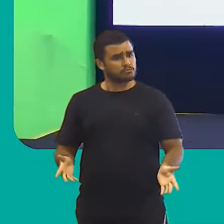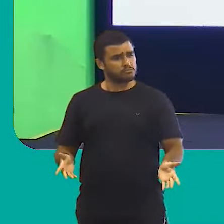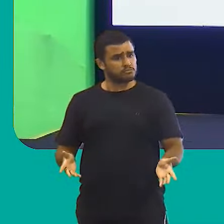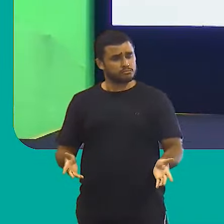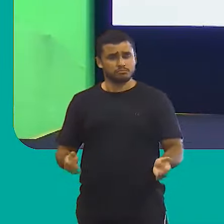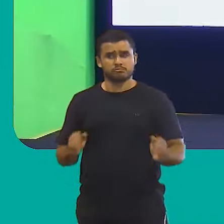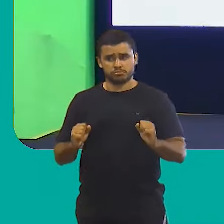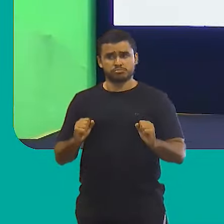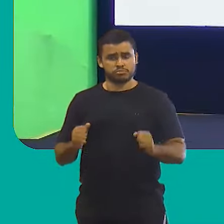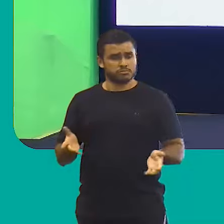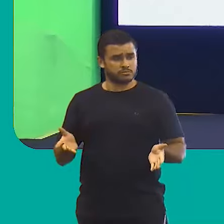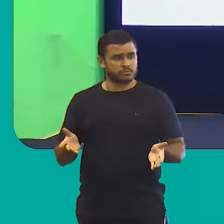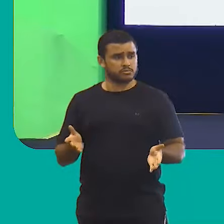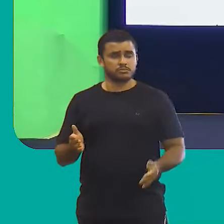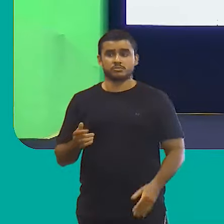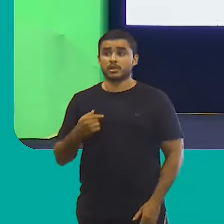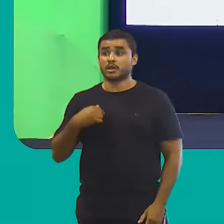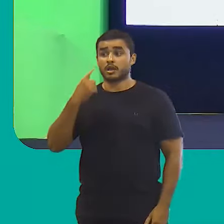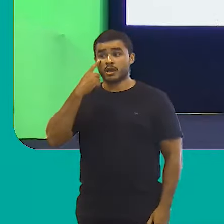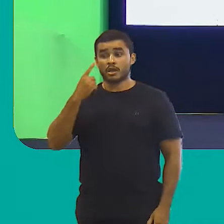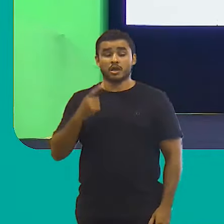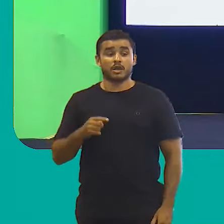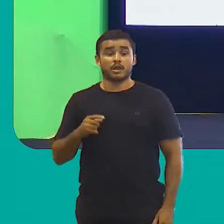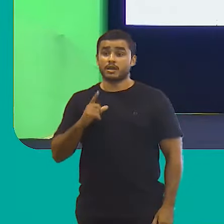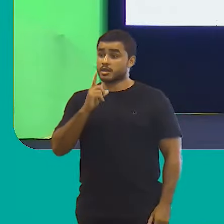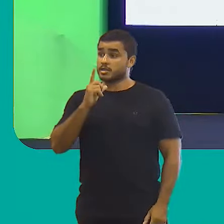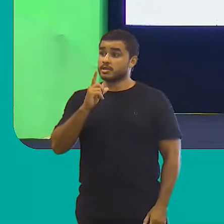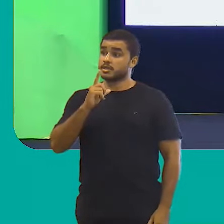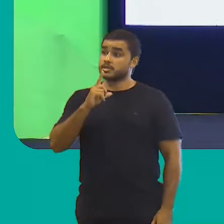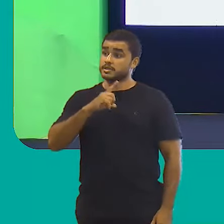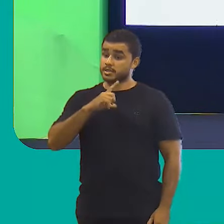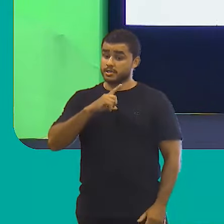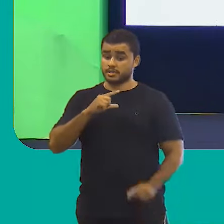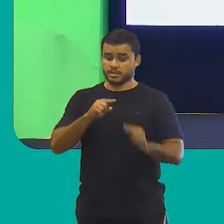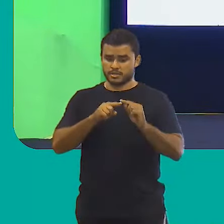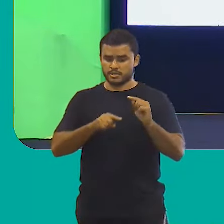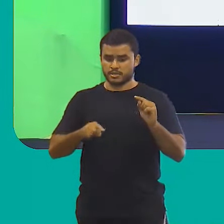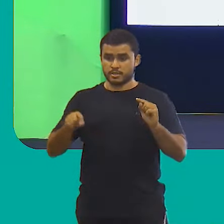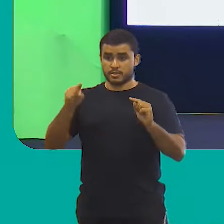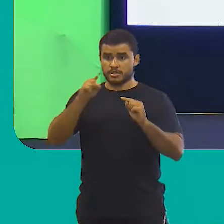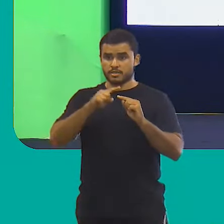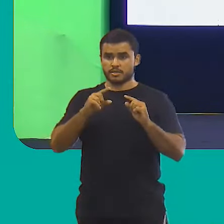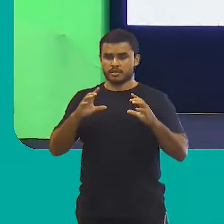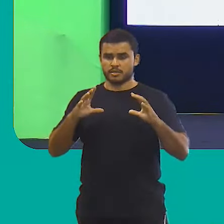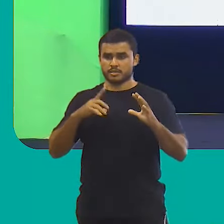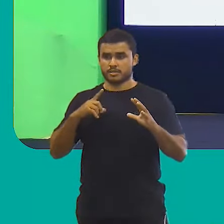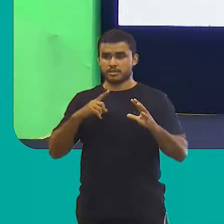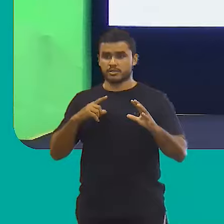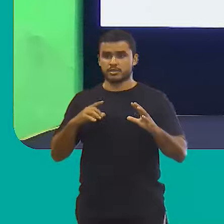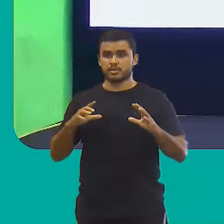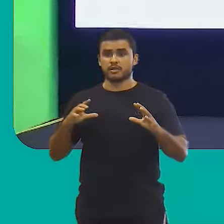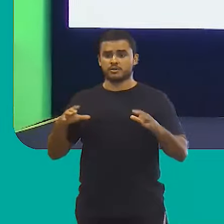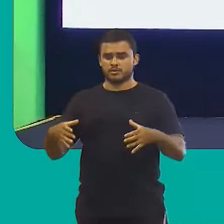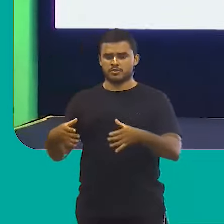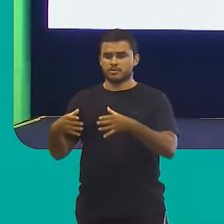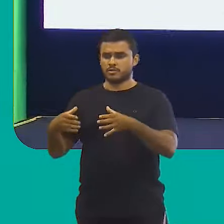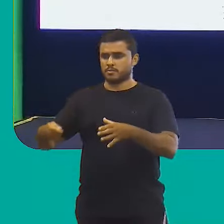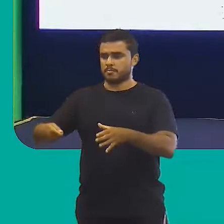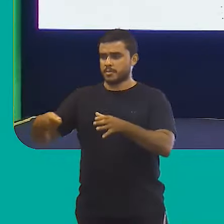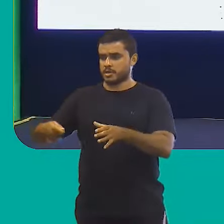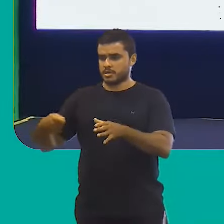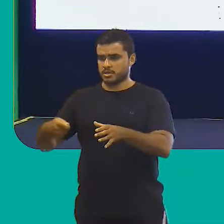transferir energia de um circuito eletromagnético para uma panela. Quem aqui já